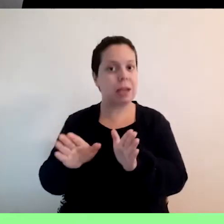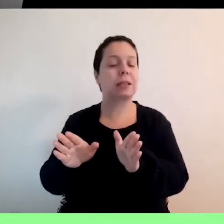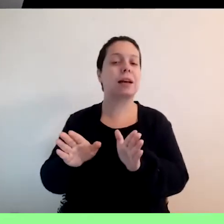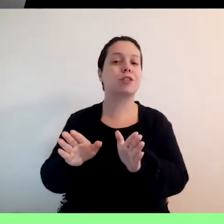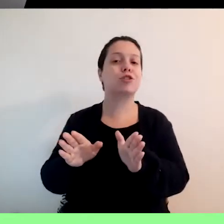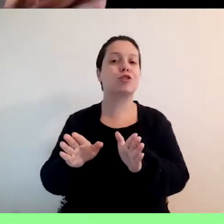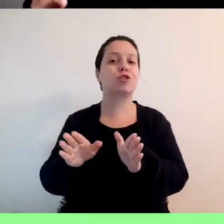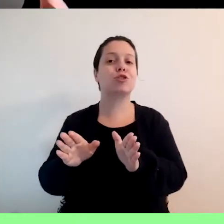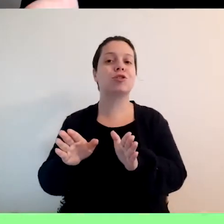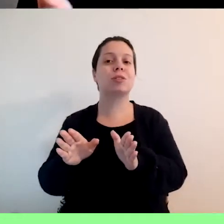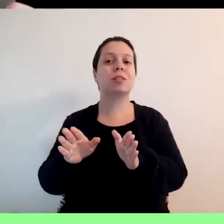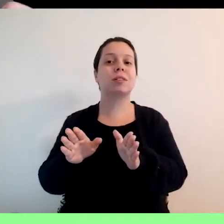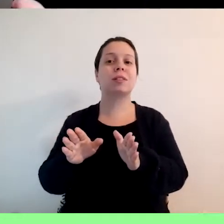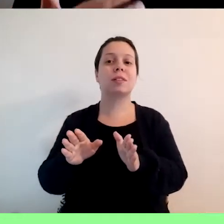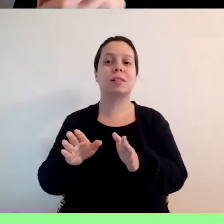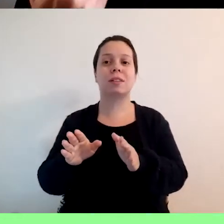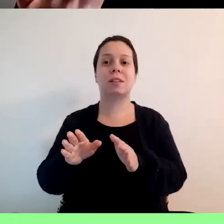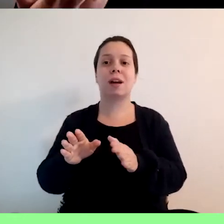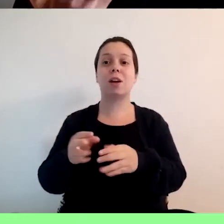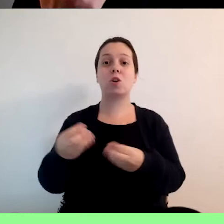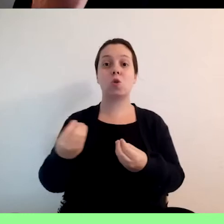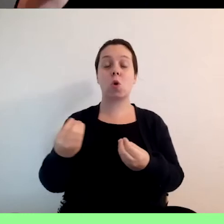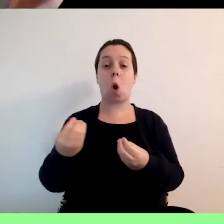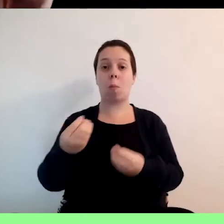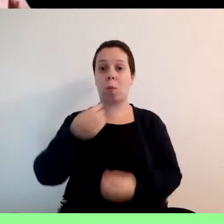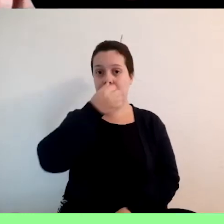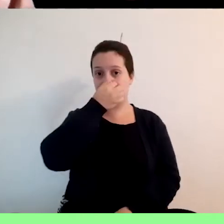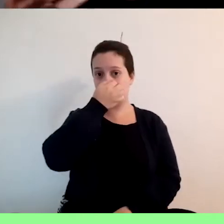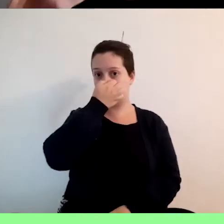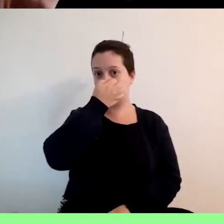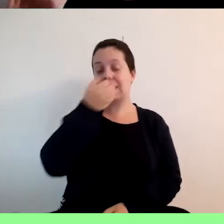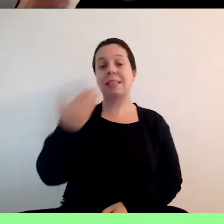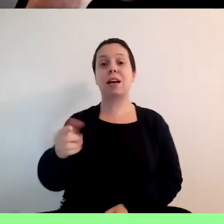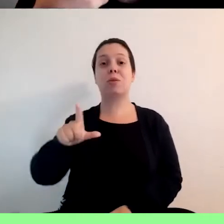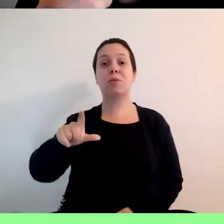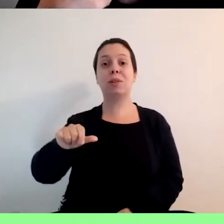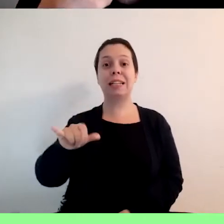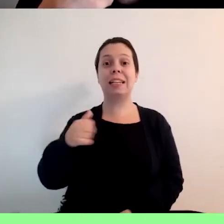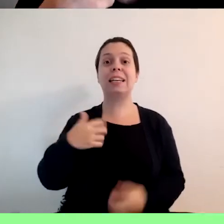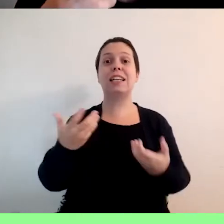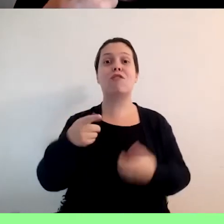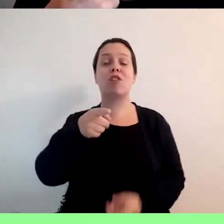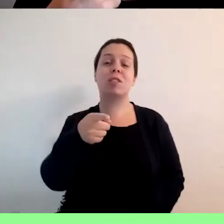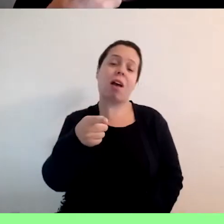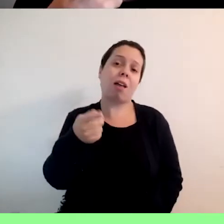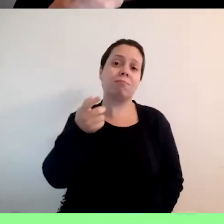com essas interfaces de usuários. Então, eu queria que você falasse um pouco para a gente, contasse um pouco para a gente,